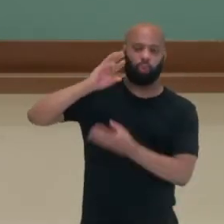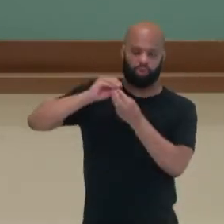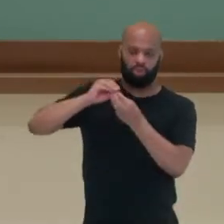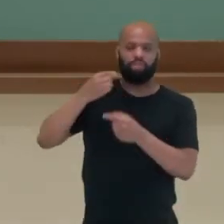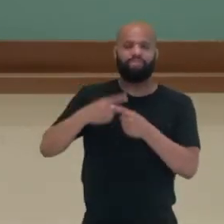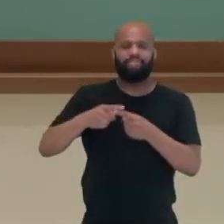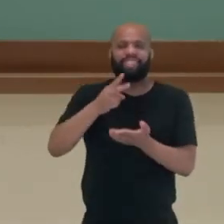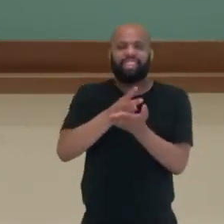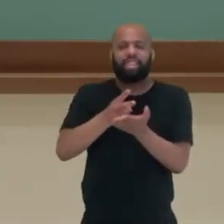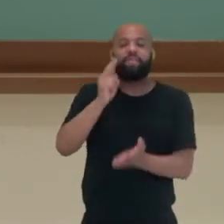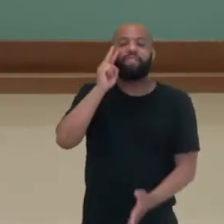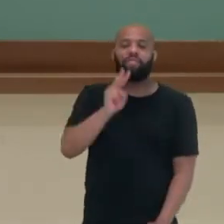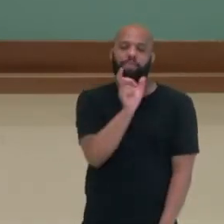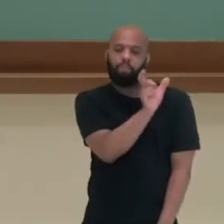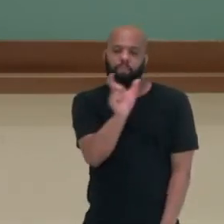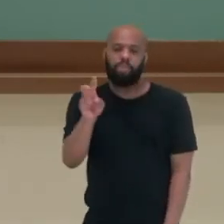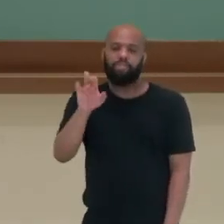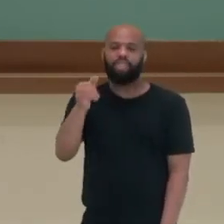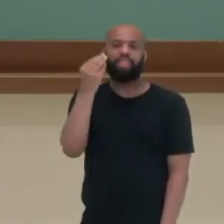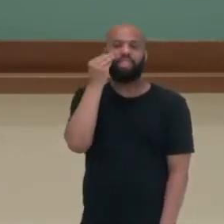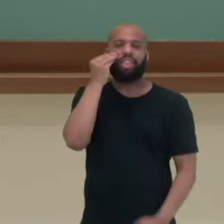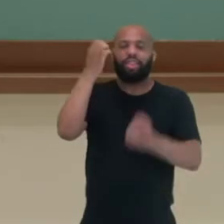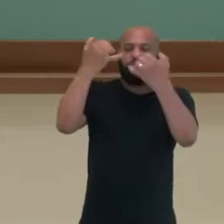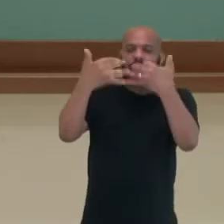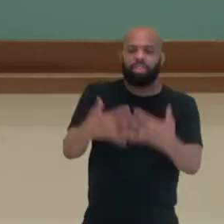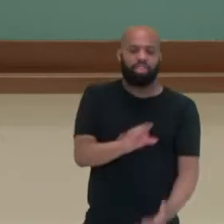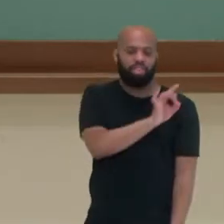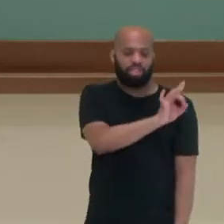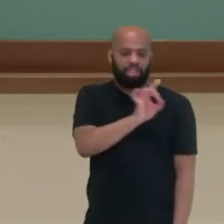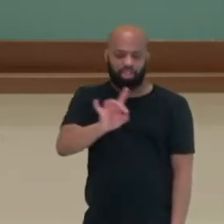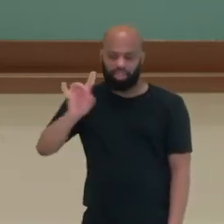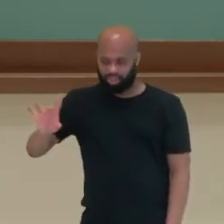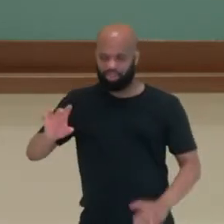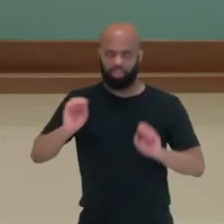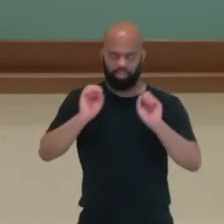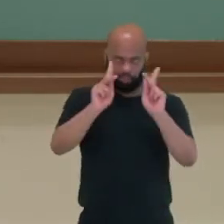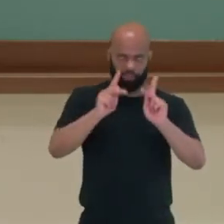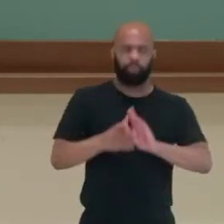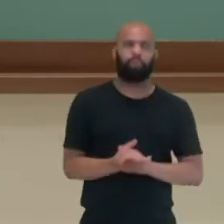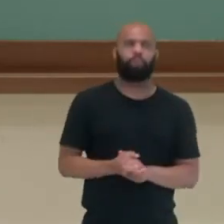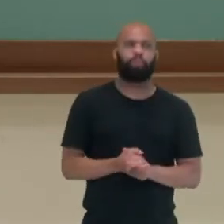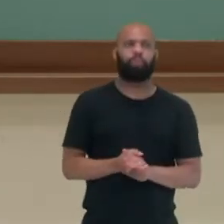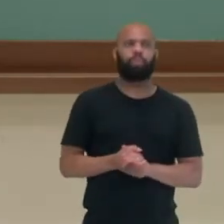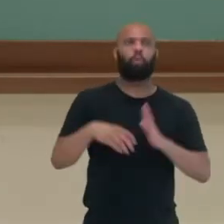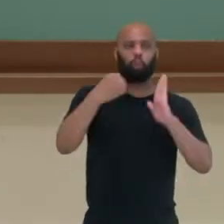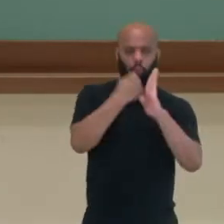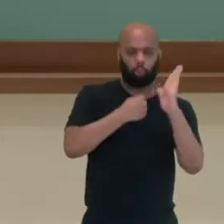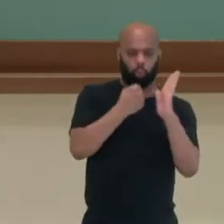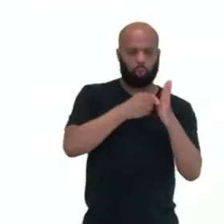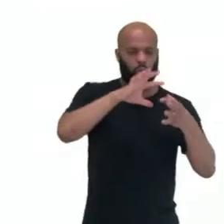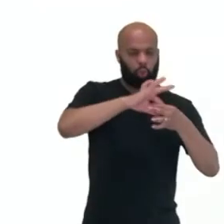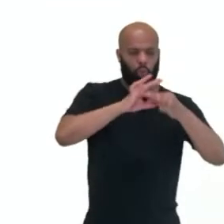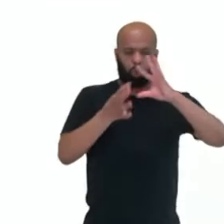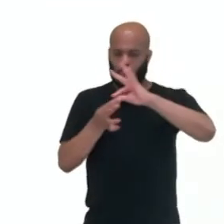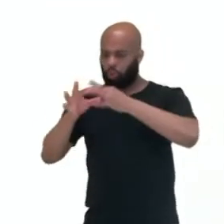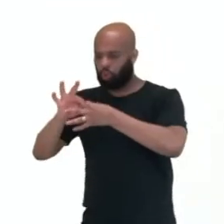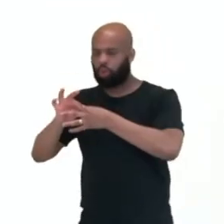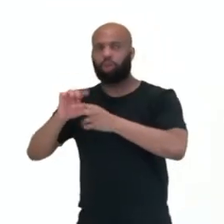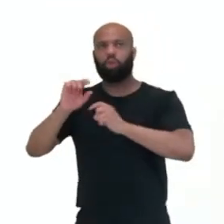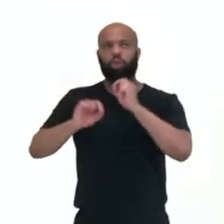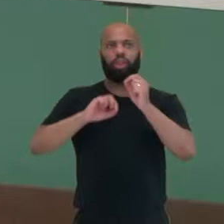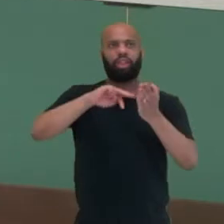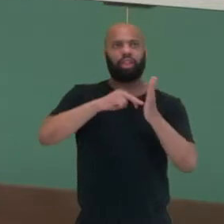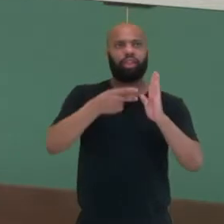esses termos e a gente vai tentar diferenciar cada um deles. Então vamos lá. Luta olímpica é o mesmo que